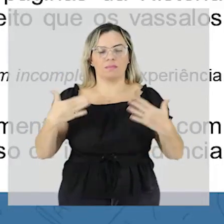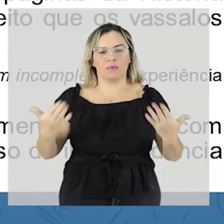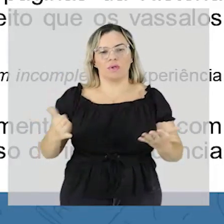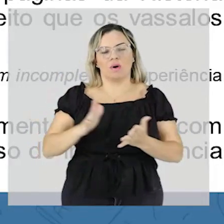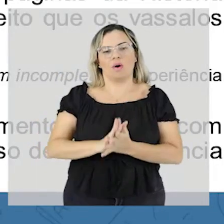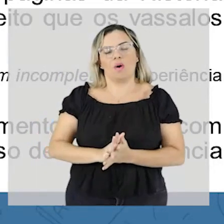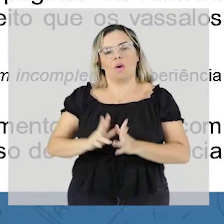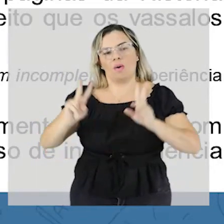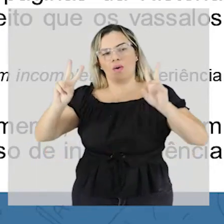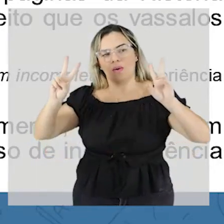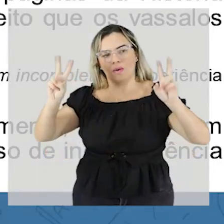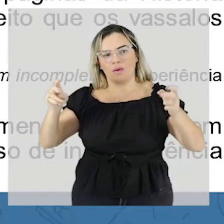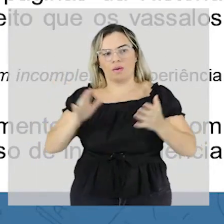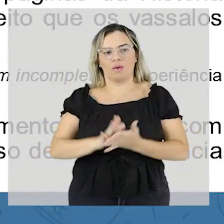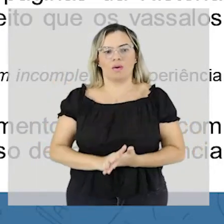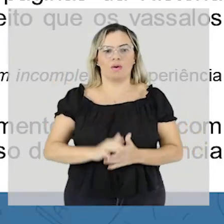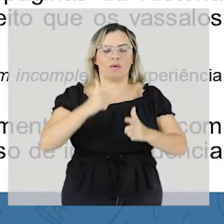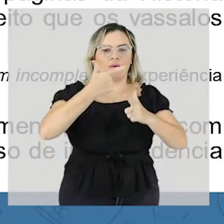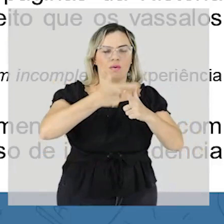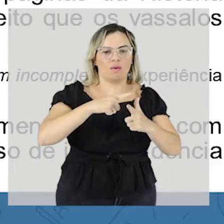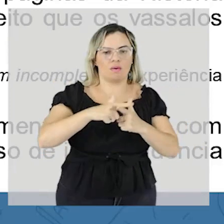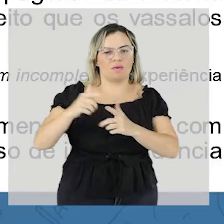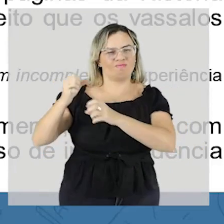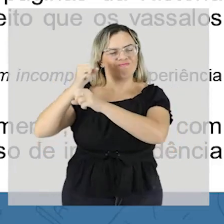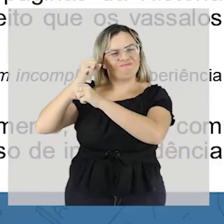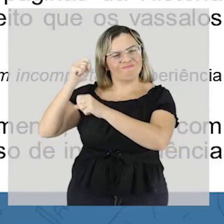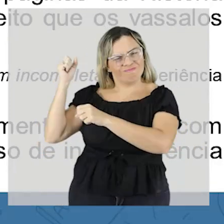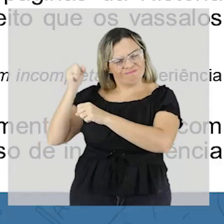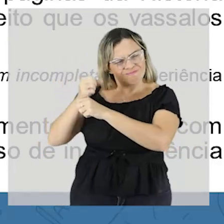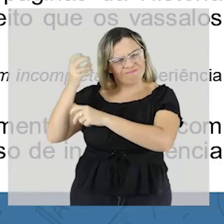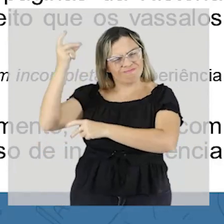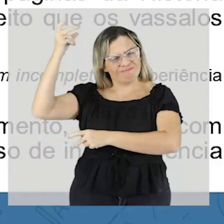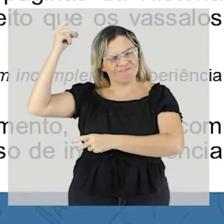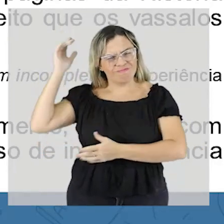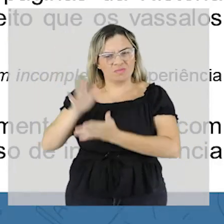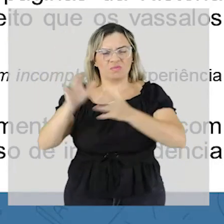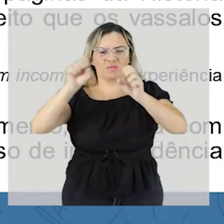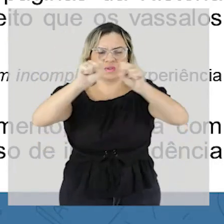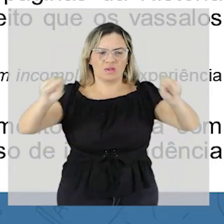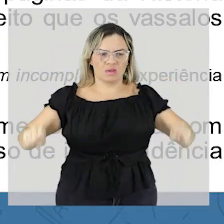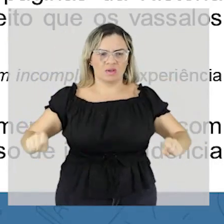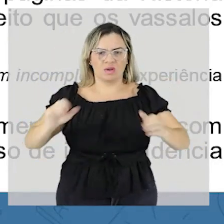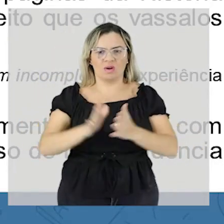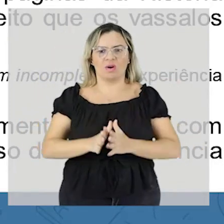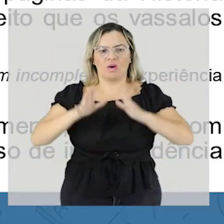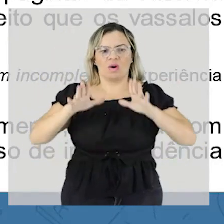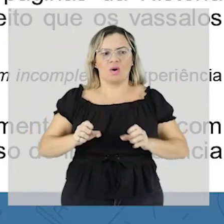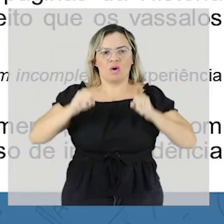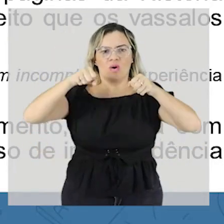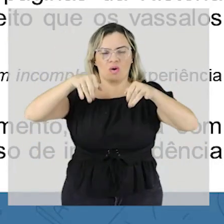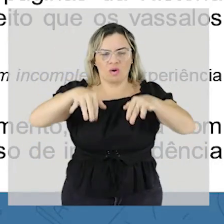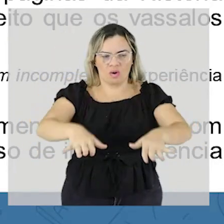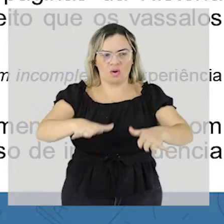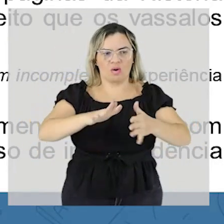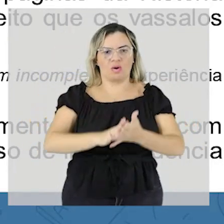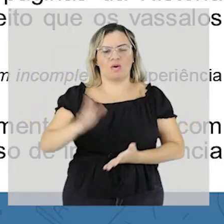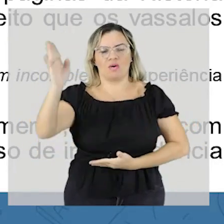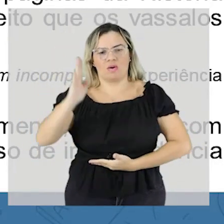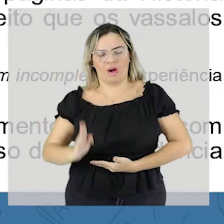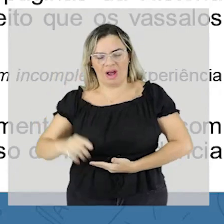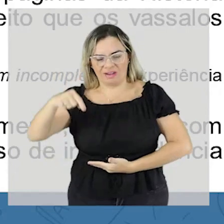cuja temática a crise do antigo sistema colonial no Brasil. Quando se fala dessa crise do antigo